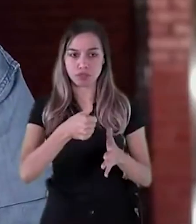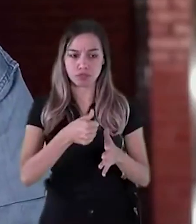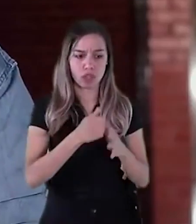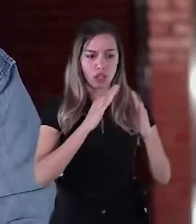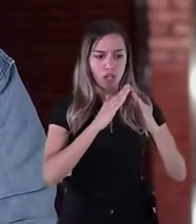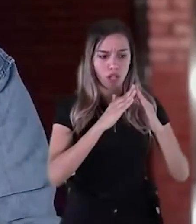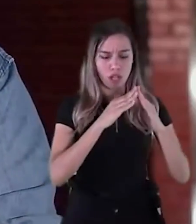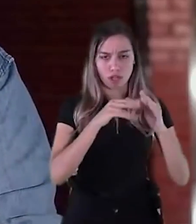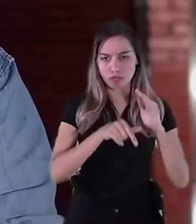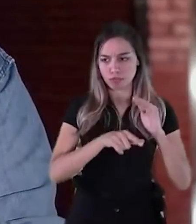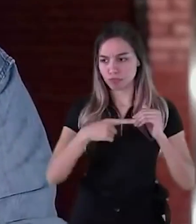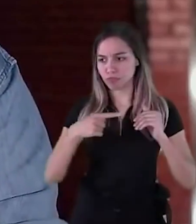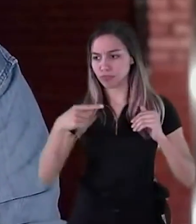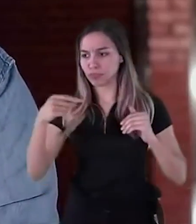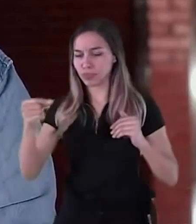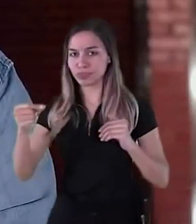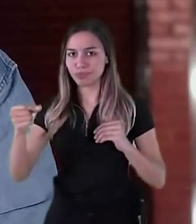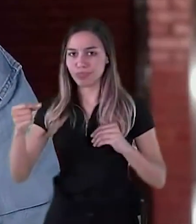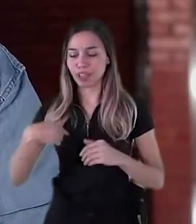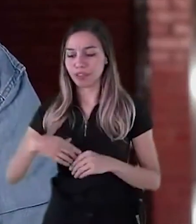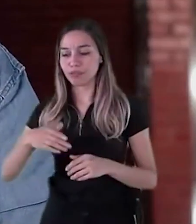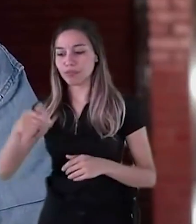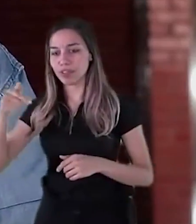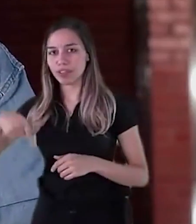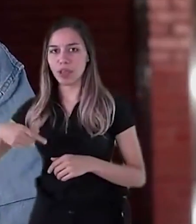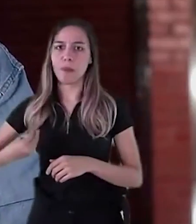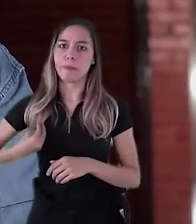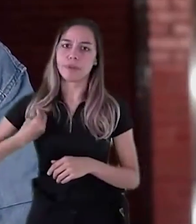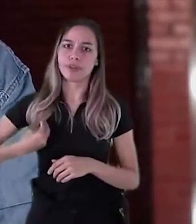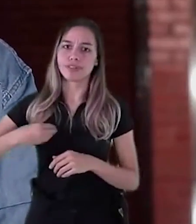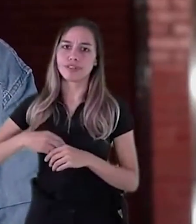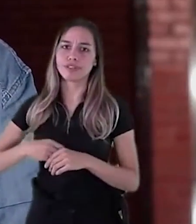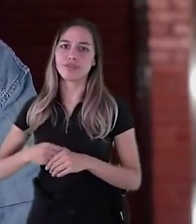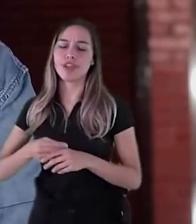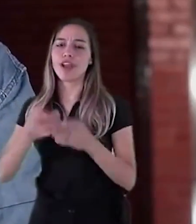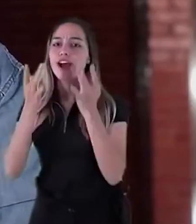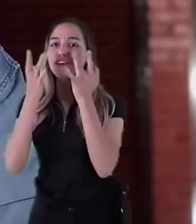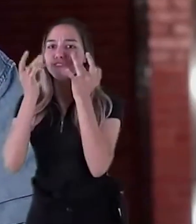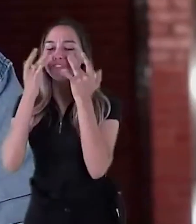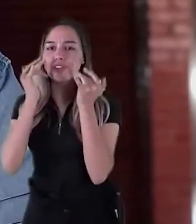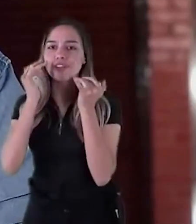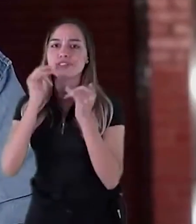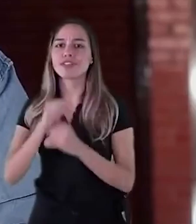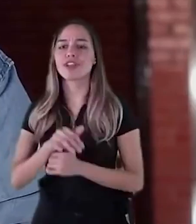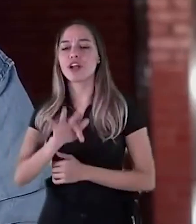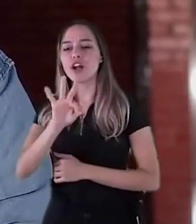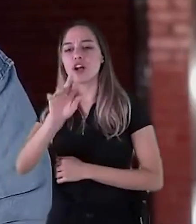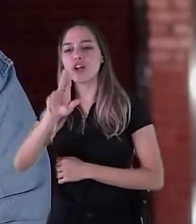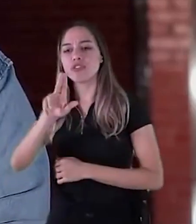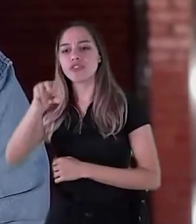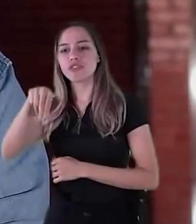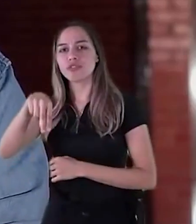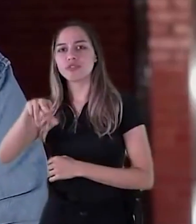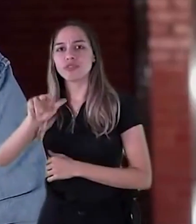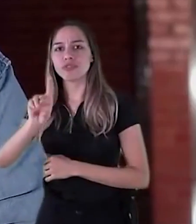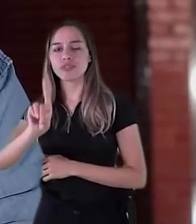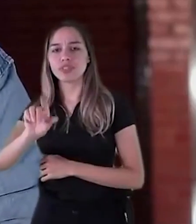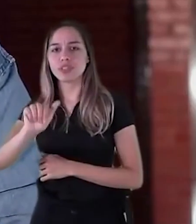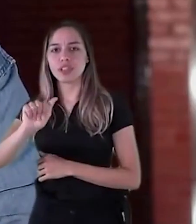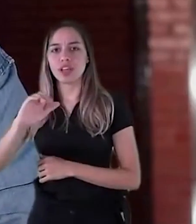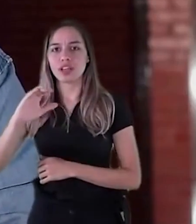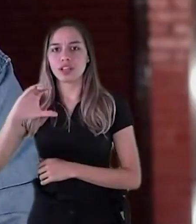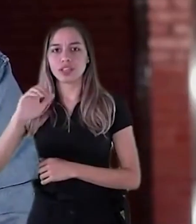casa e vim aqui para esse teatro magnífico da Fundação Cultural Carlos Drummond de